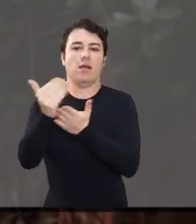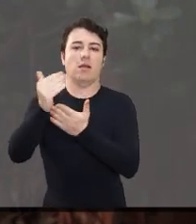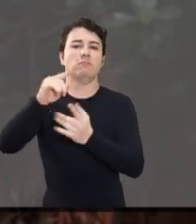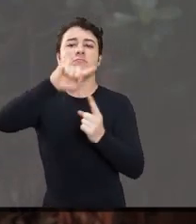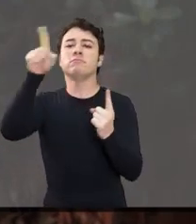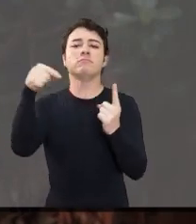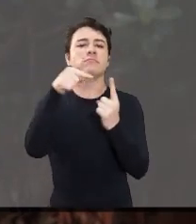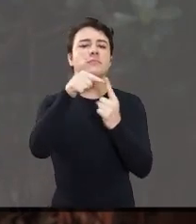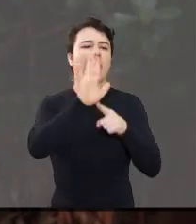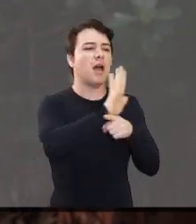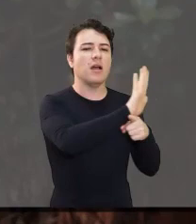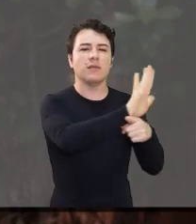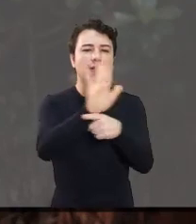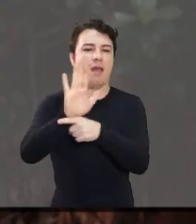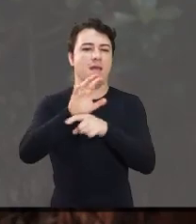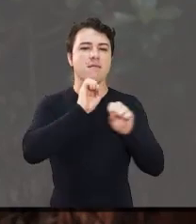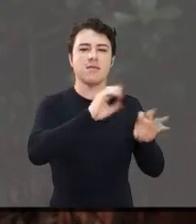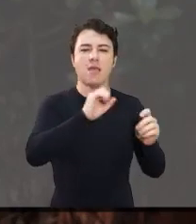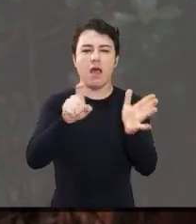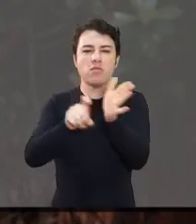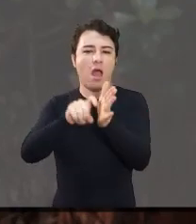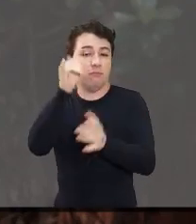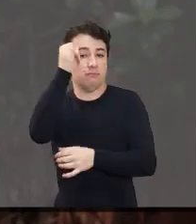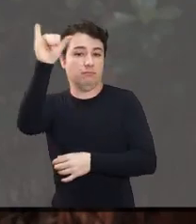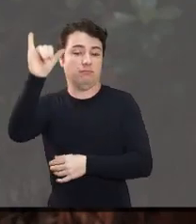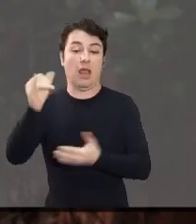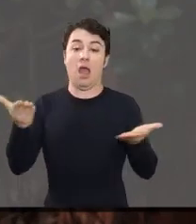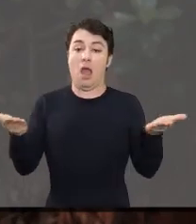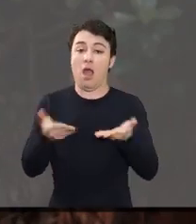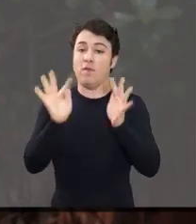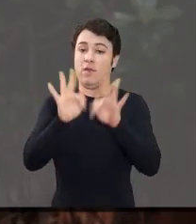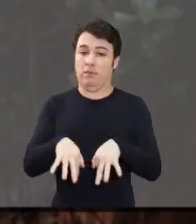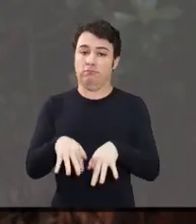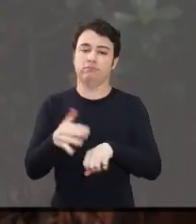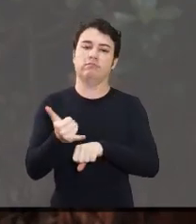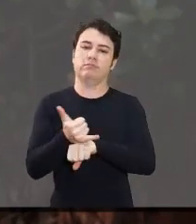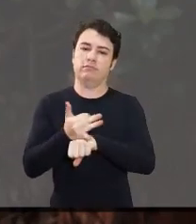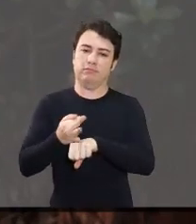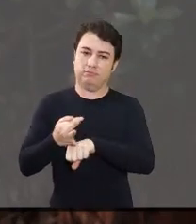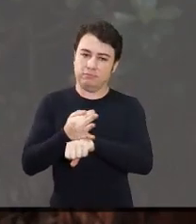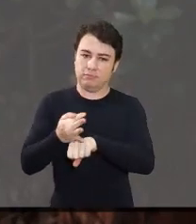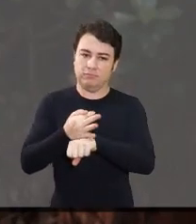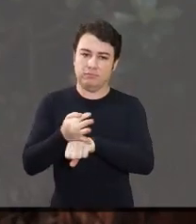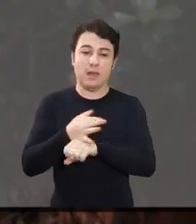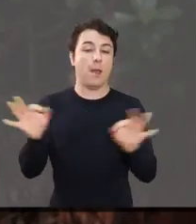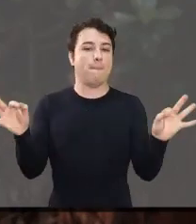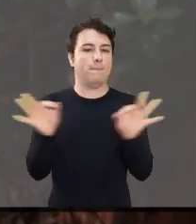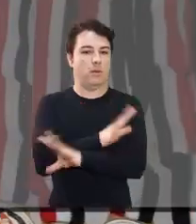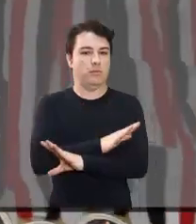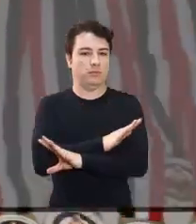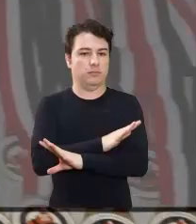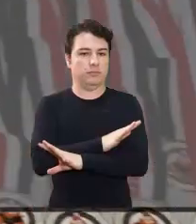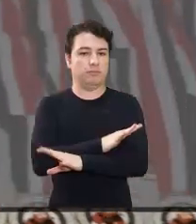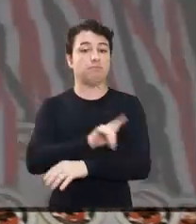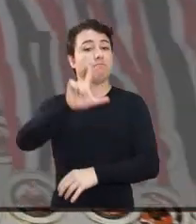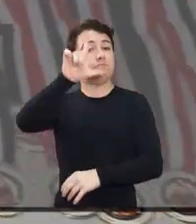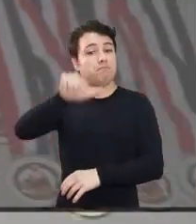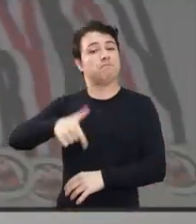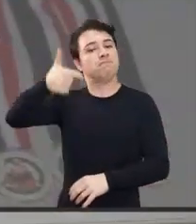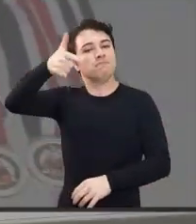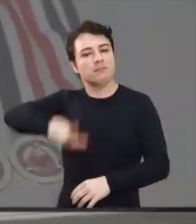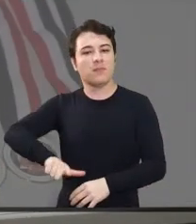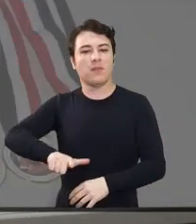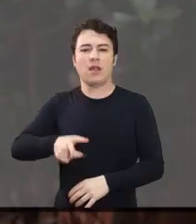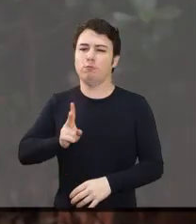visa a auxiliar, né, essa área de educação no programa de resistência às drogas. Finalizamos a primeira